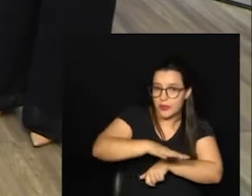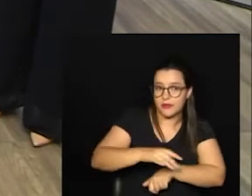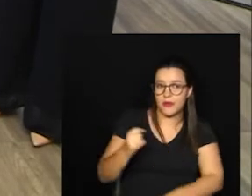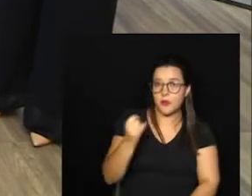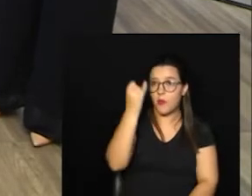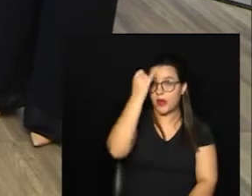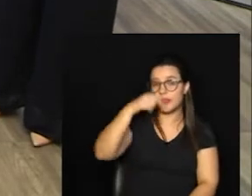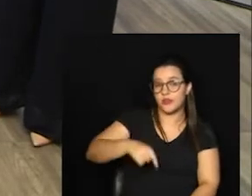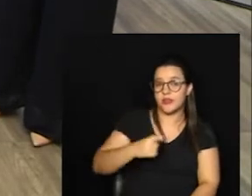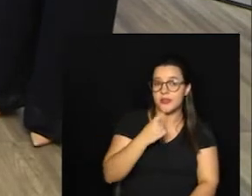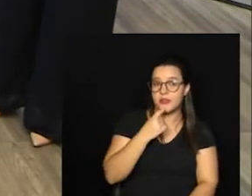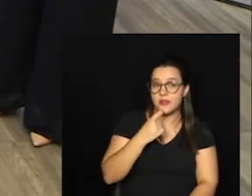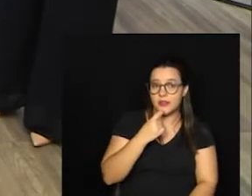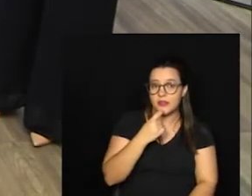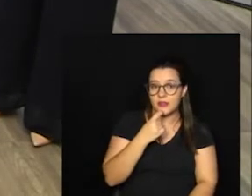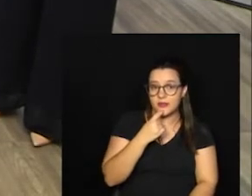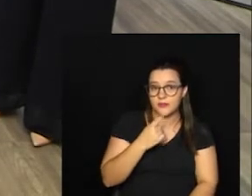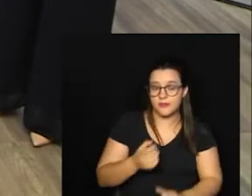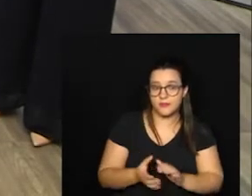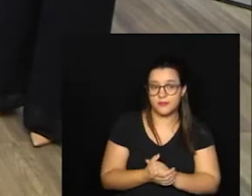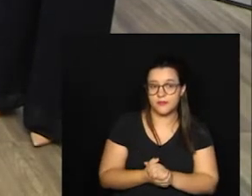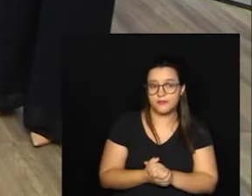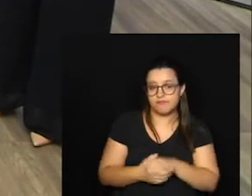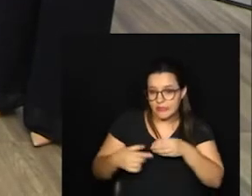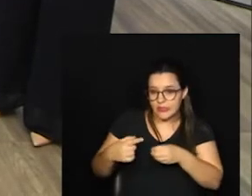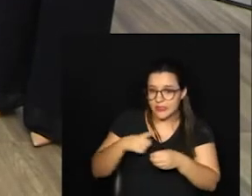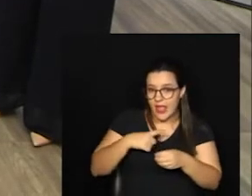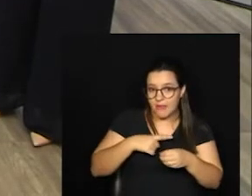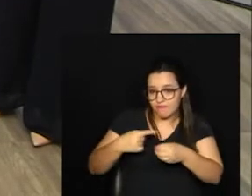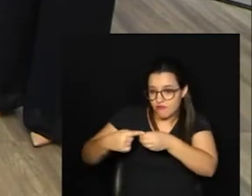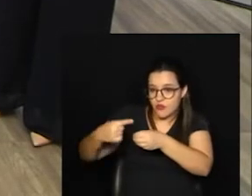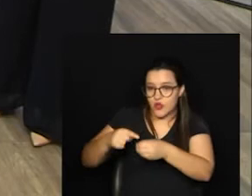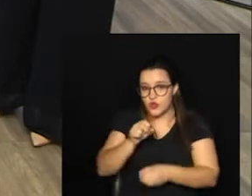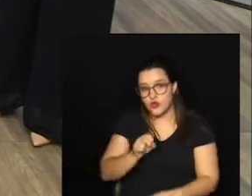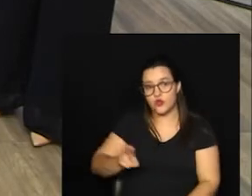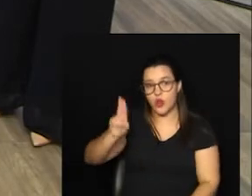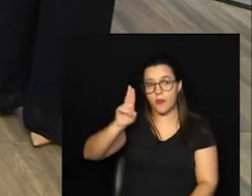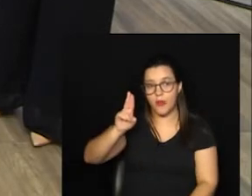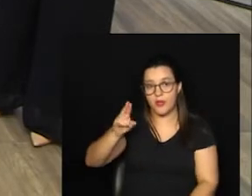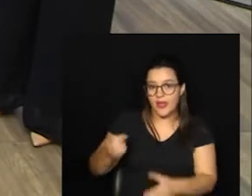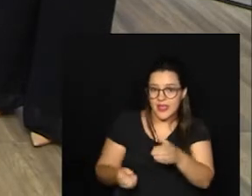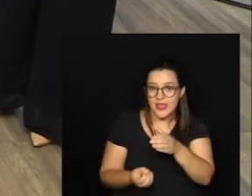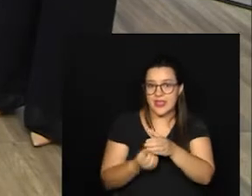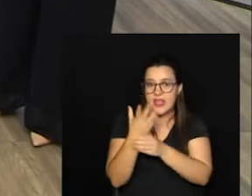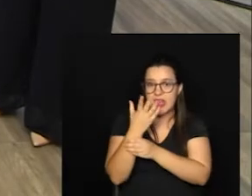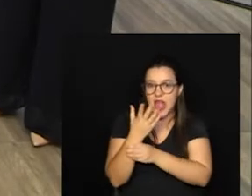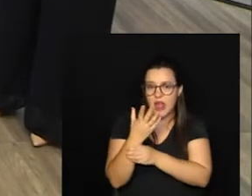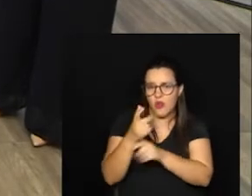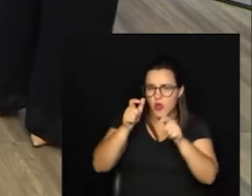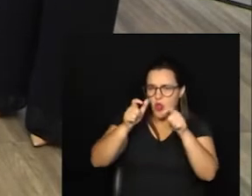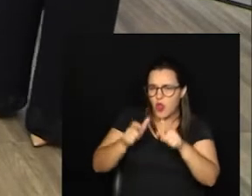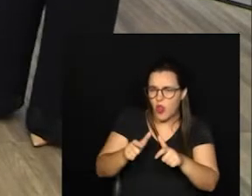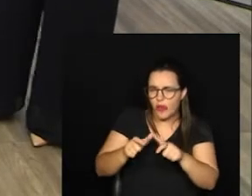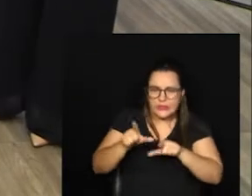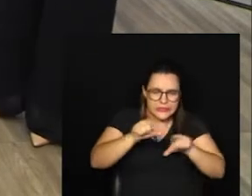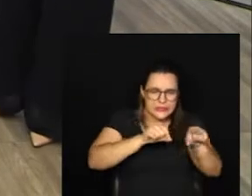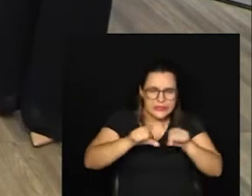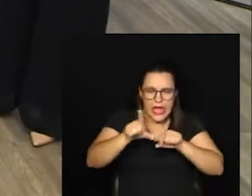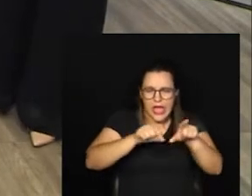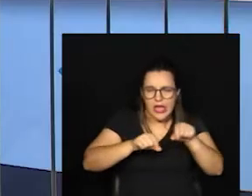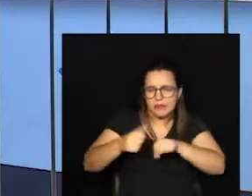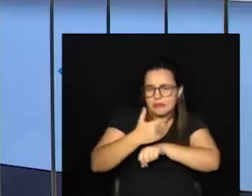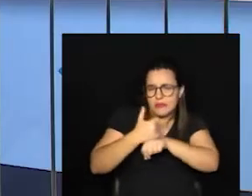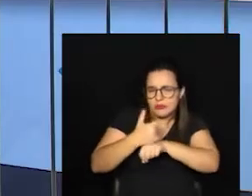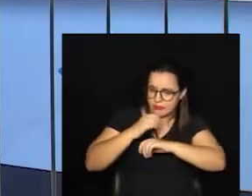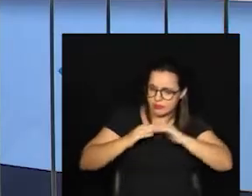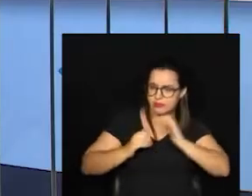aqui de Campinas, na cidade vizinha Sumaré, foi criado o Banco de Talentos? Isso, na verdade, a